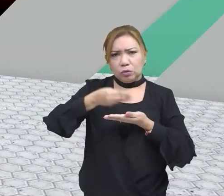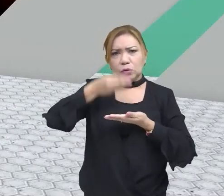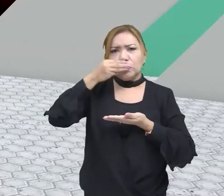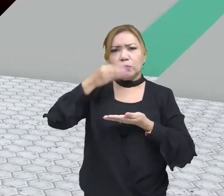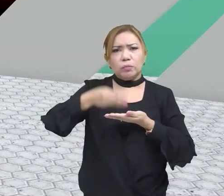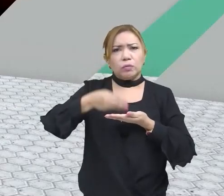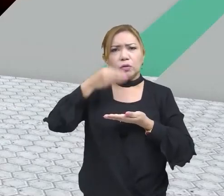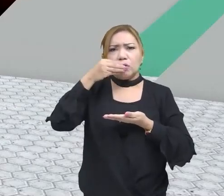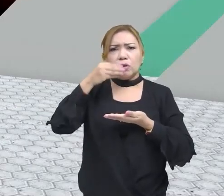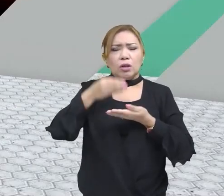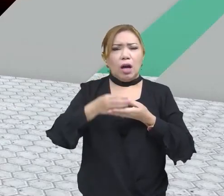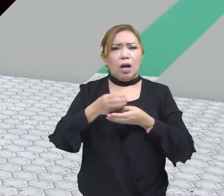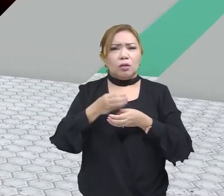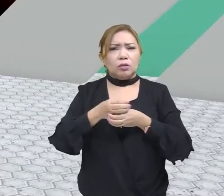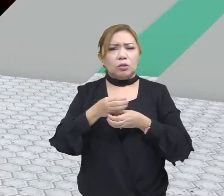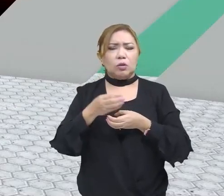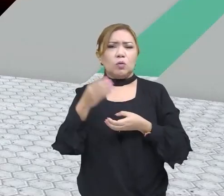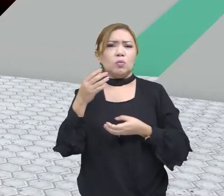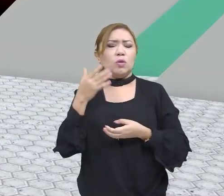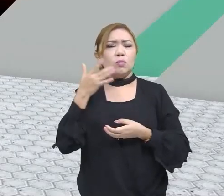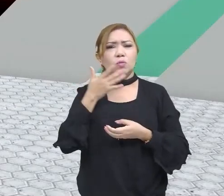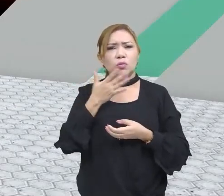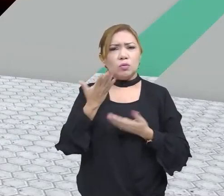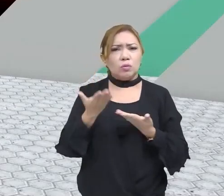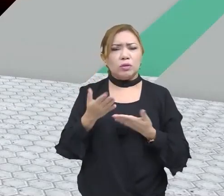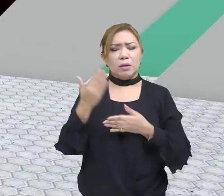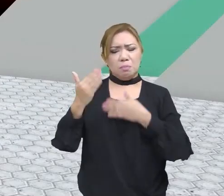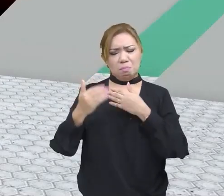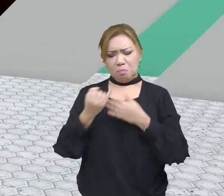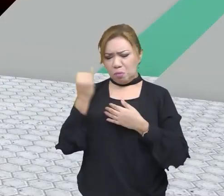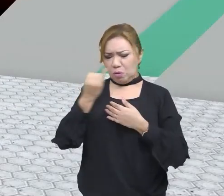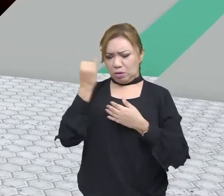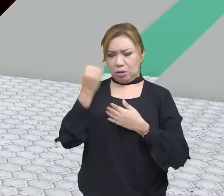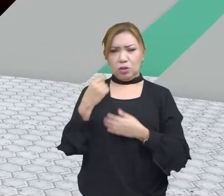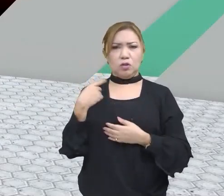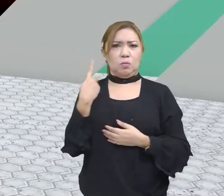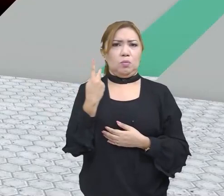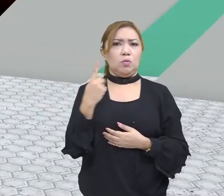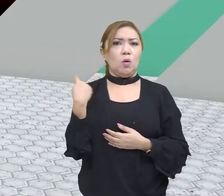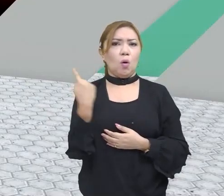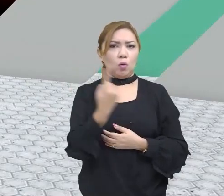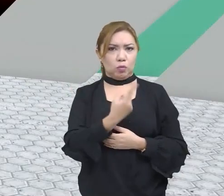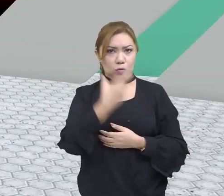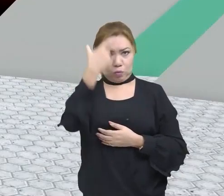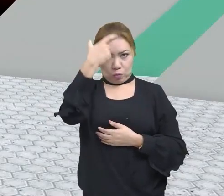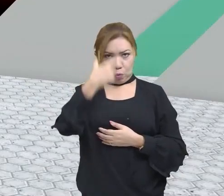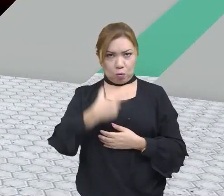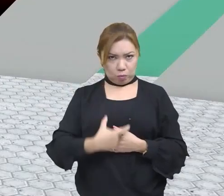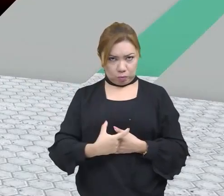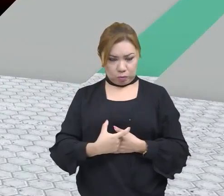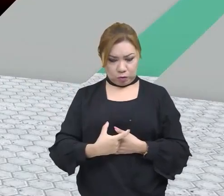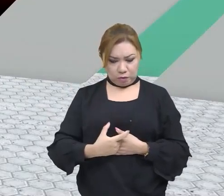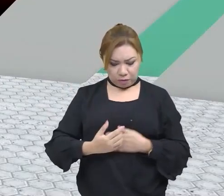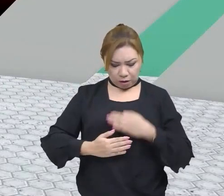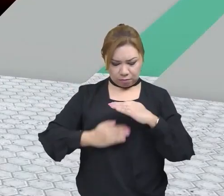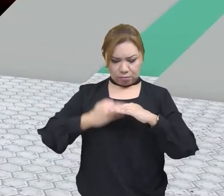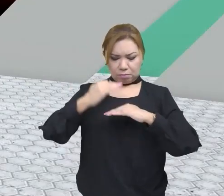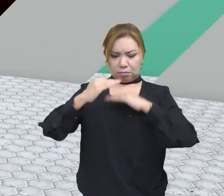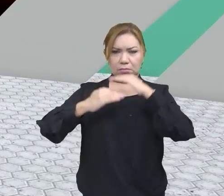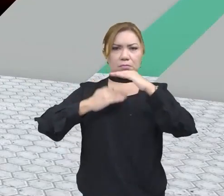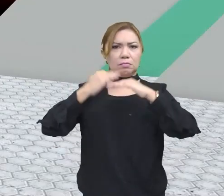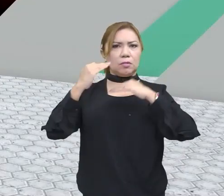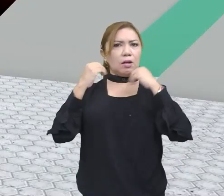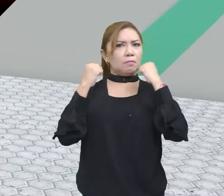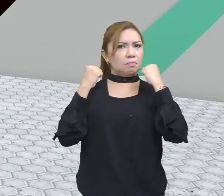fornecer esses nutrientes para o nosso corpo, para nós nos desenvolvermos. Então, ele fornece, como vocês podem ver, muitos,